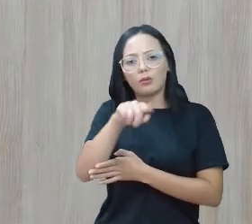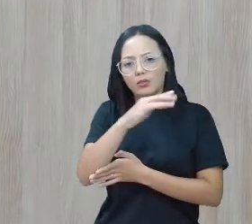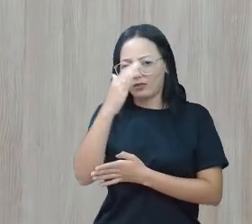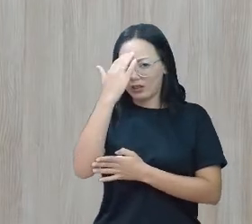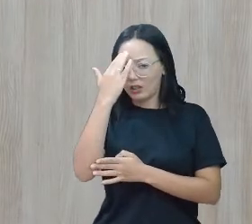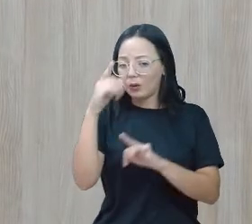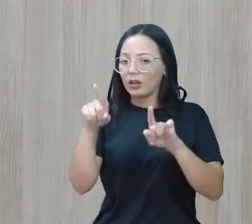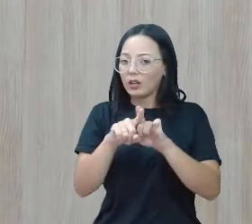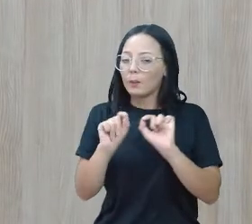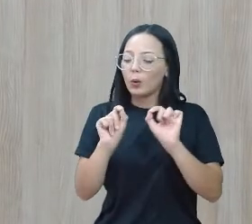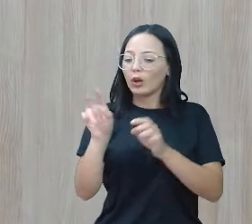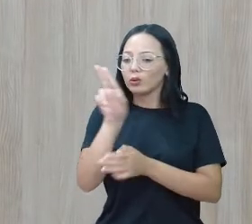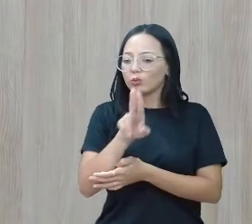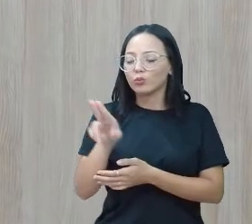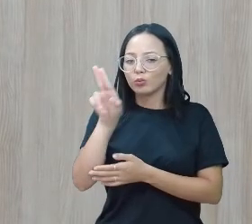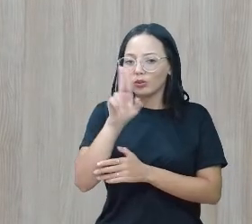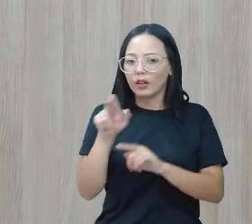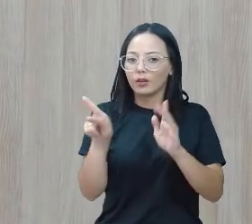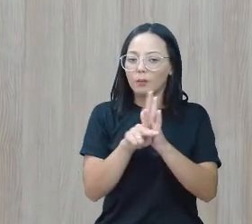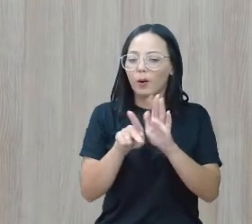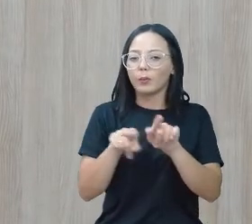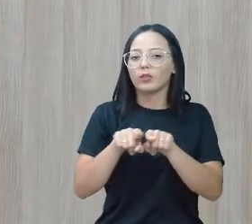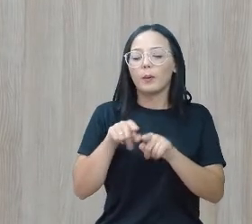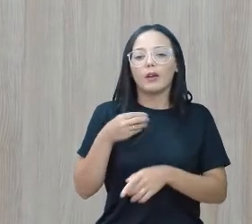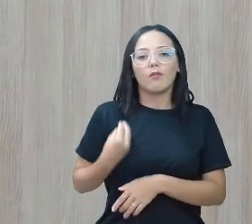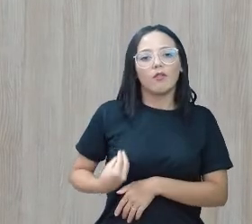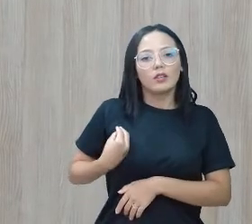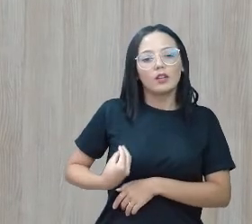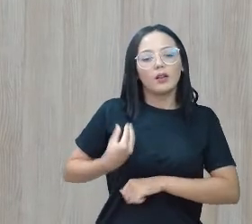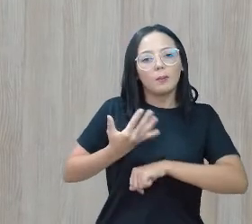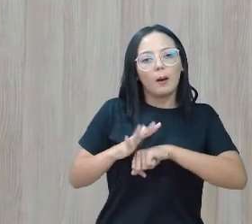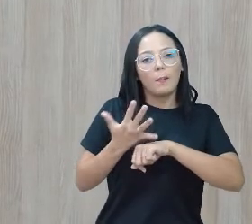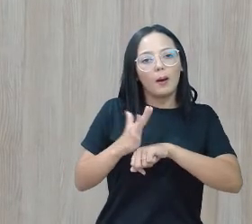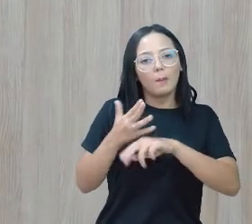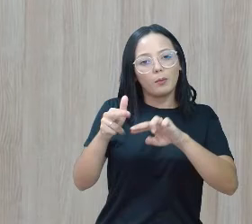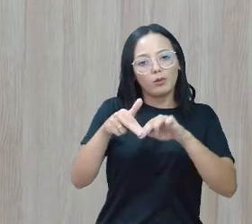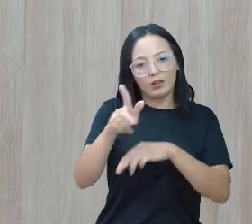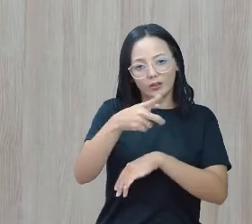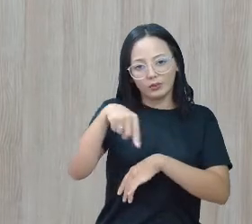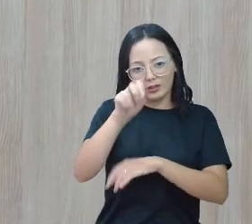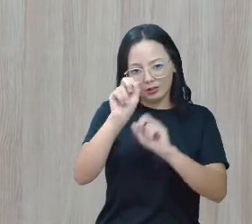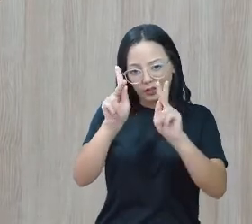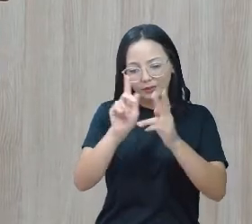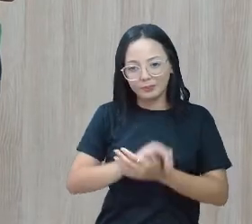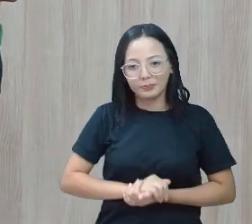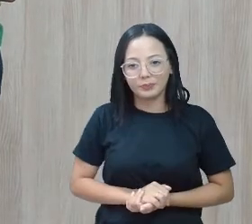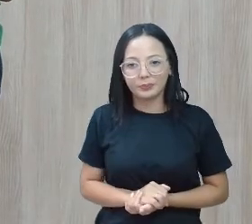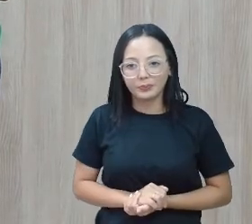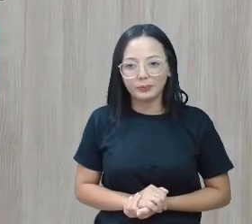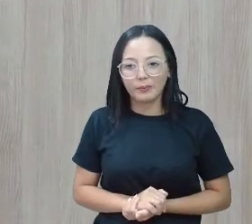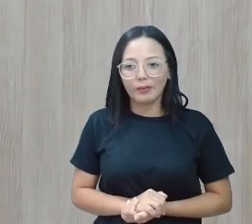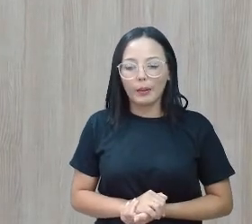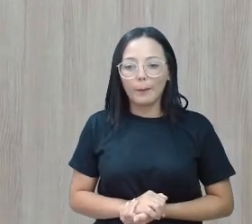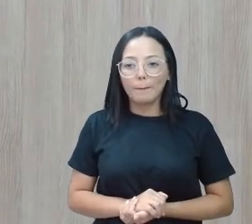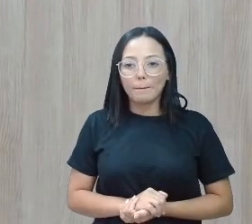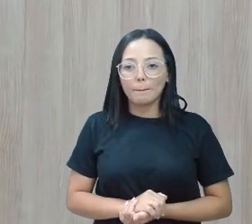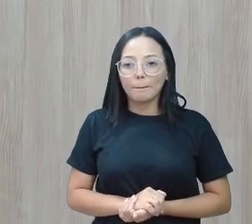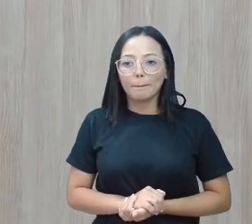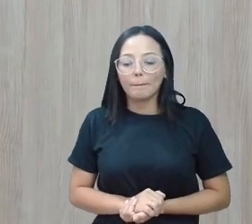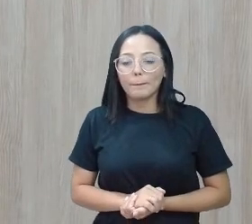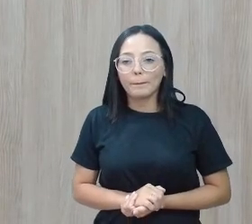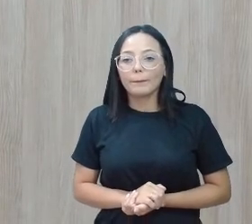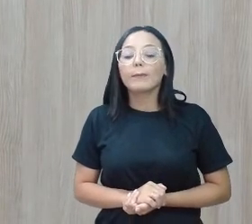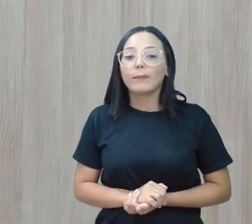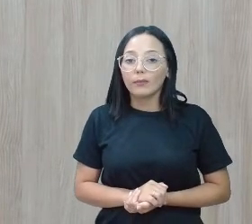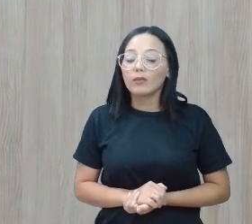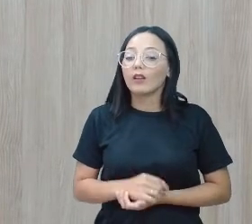devem ser explorados e vivenciado, praticado por vocês. Então, a questão que nós